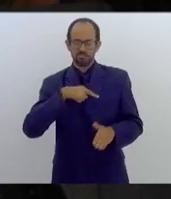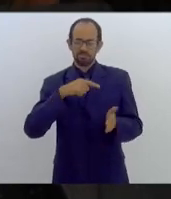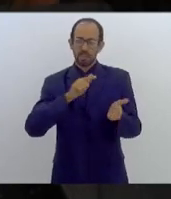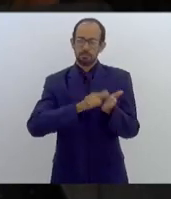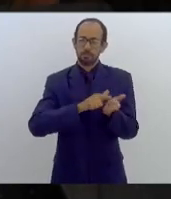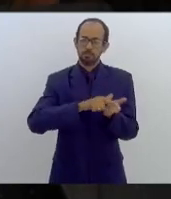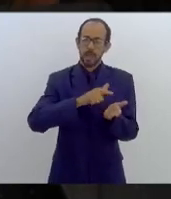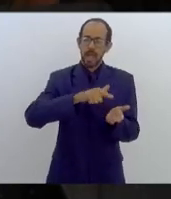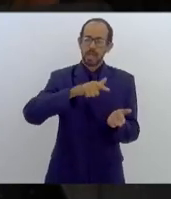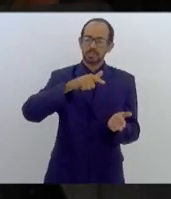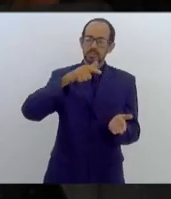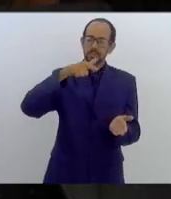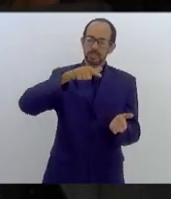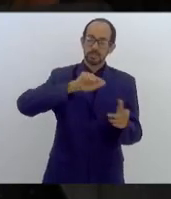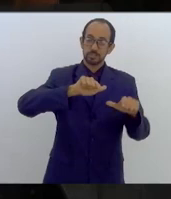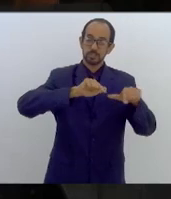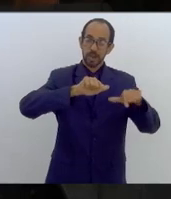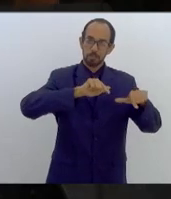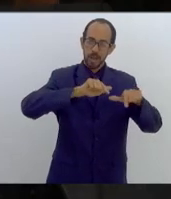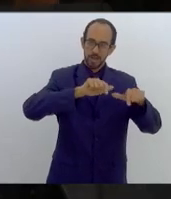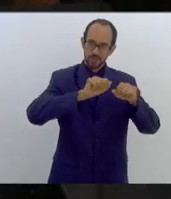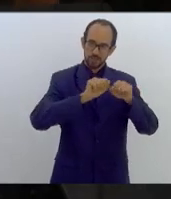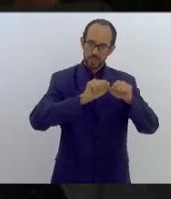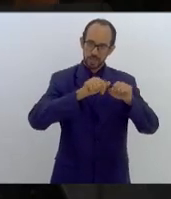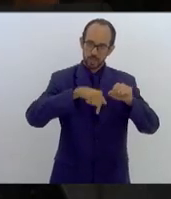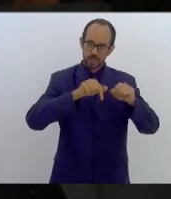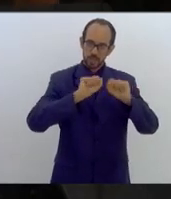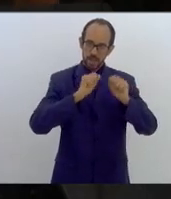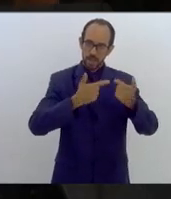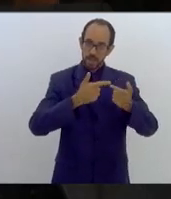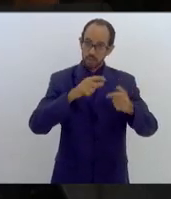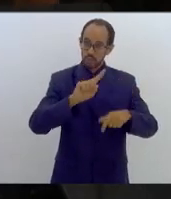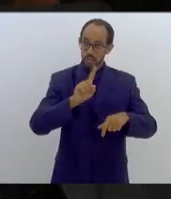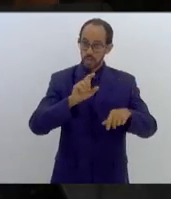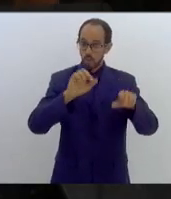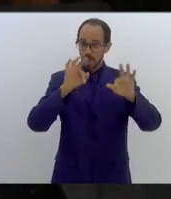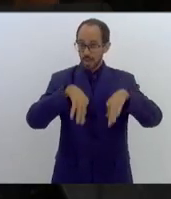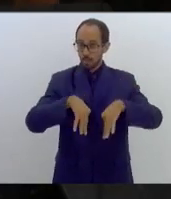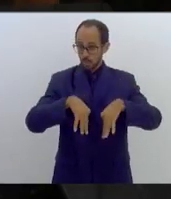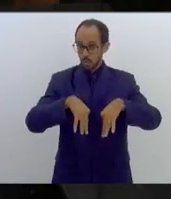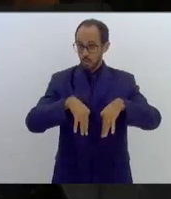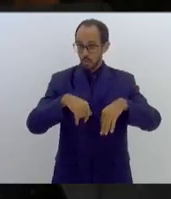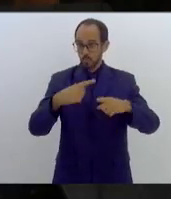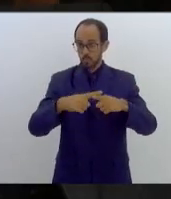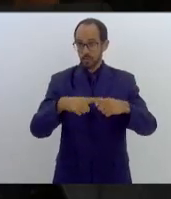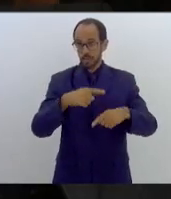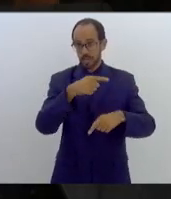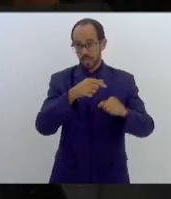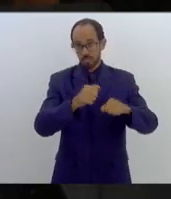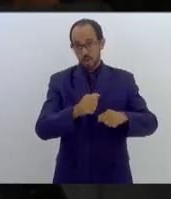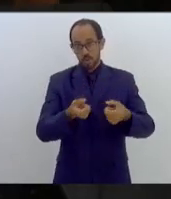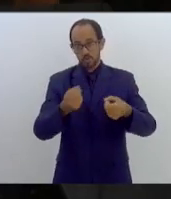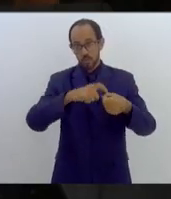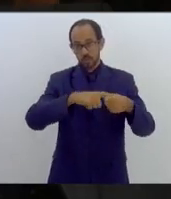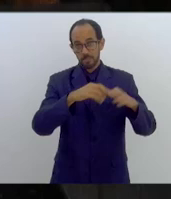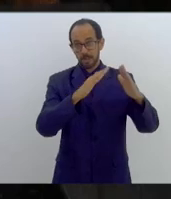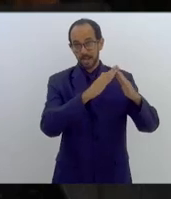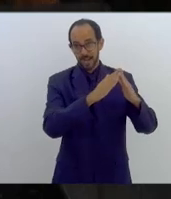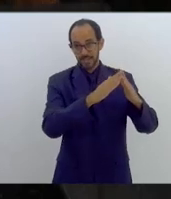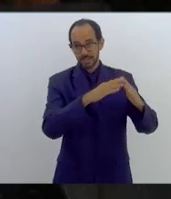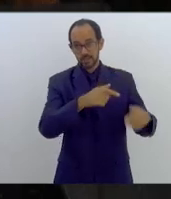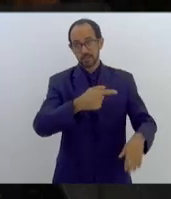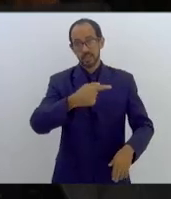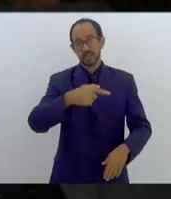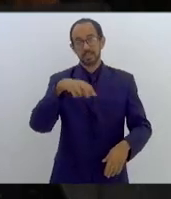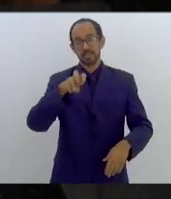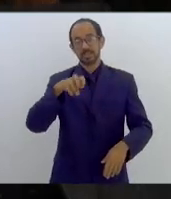prestadas ao parlamento. E que não acabou, porque ele só pode ir para casa aos